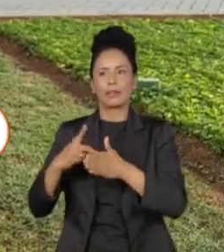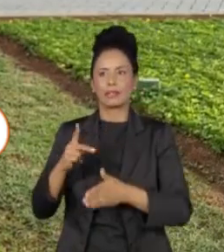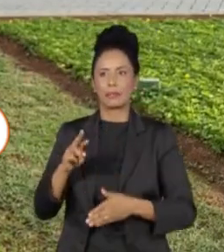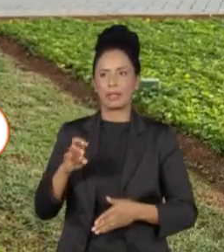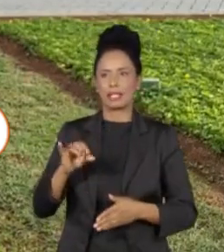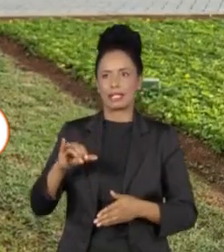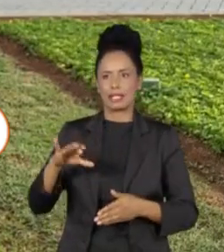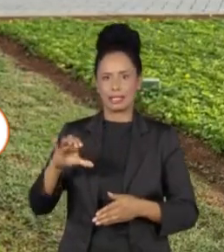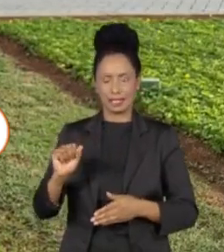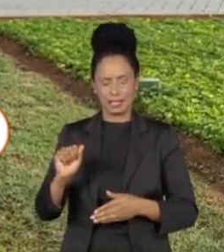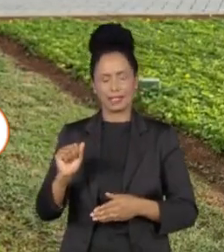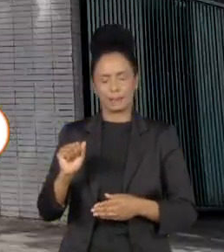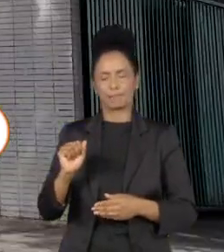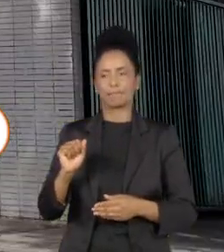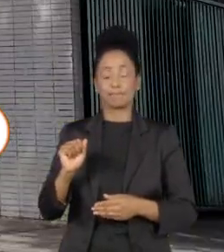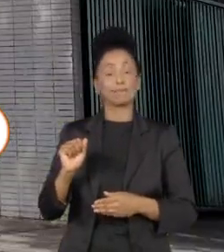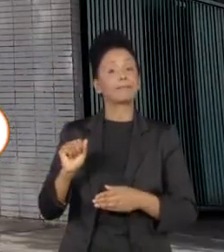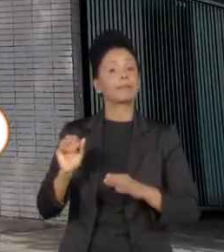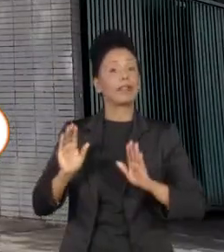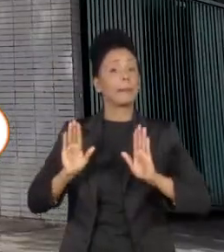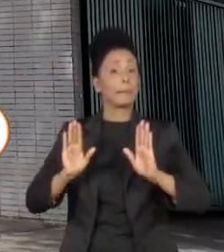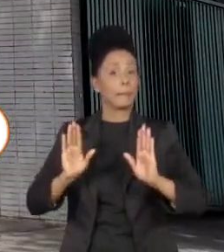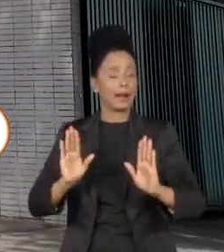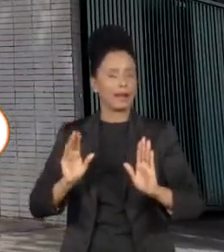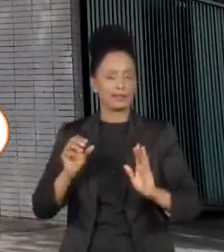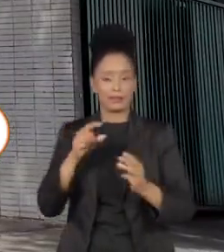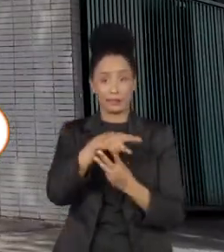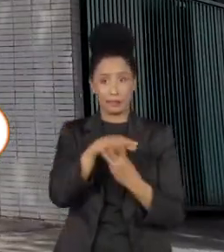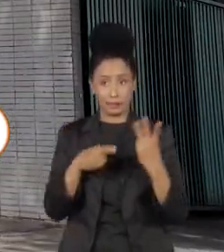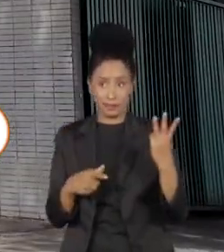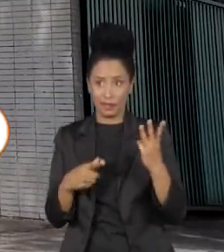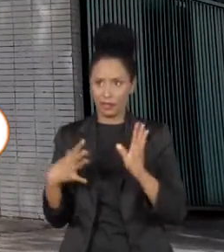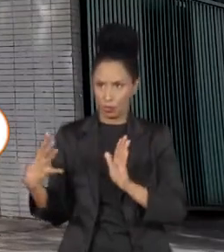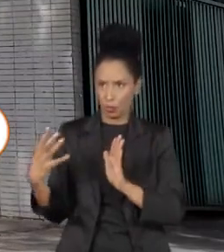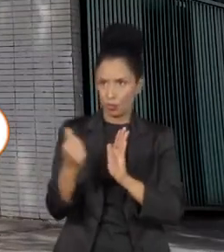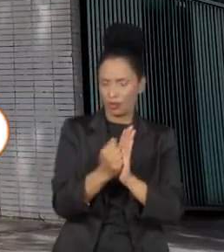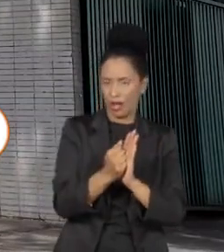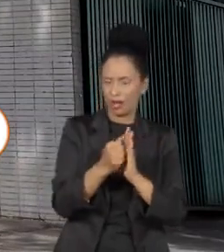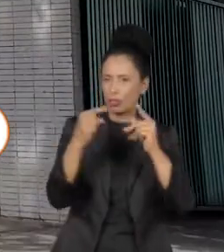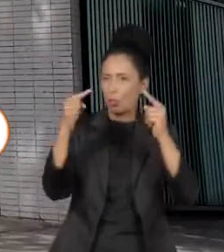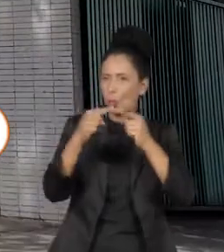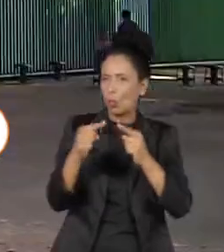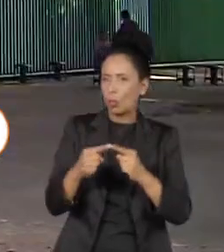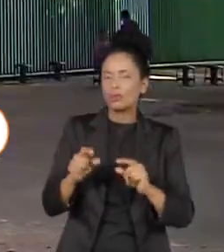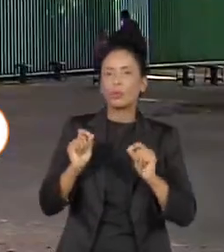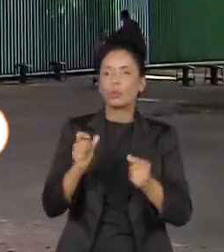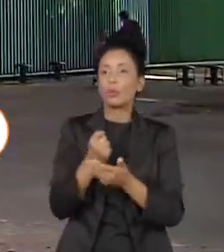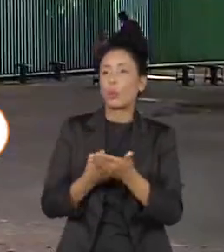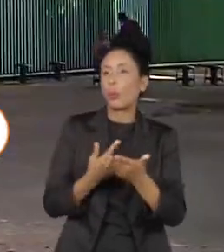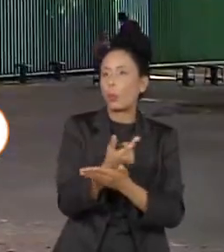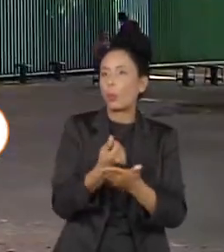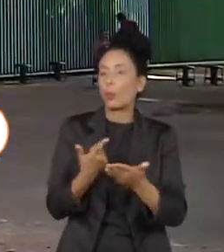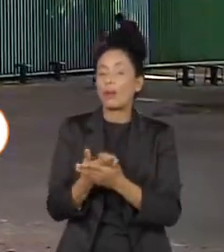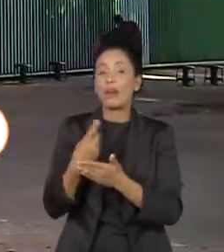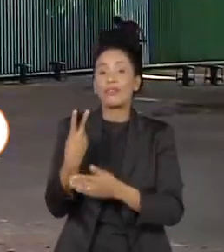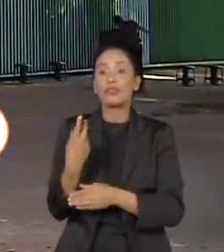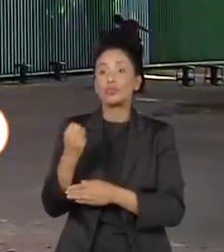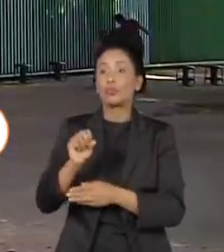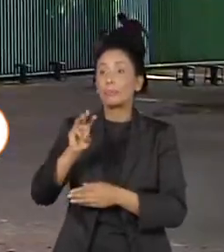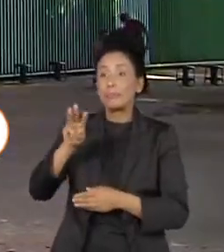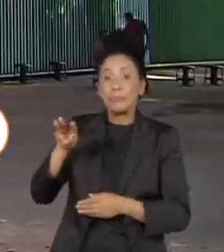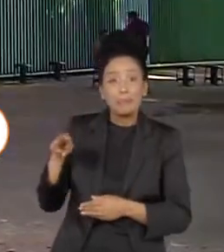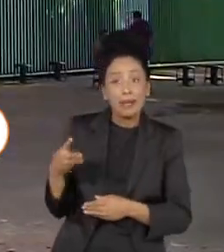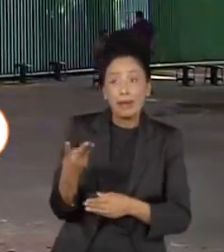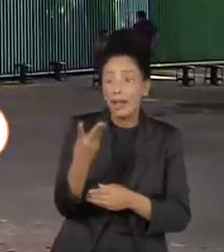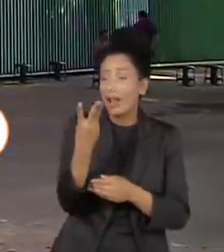OVS importadora. Três desses contratos são referentes à compra de mais de 28 milhões